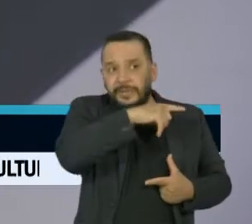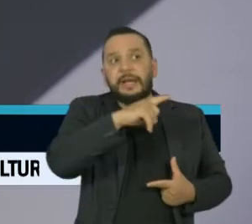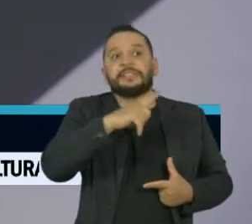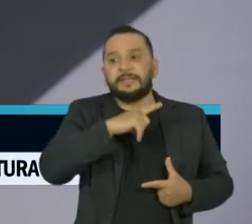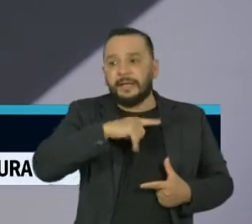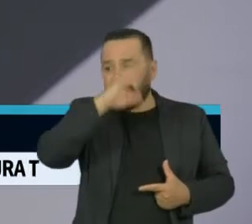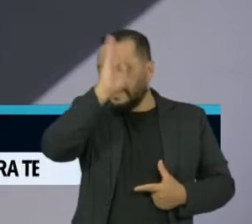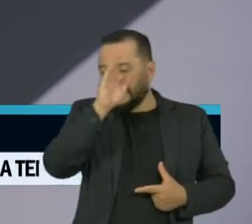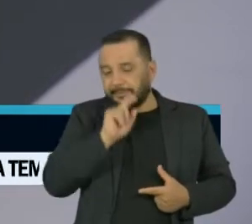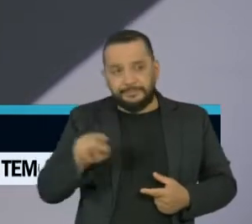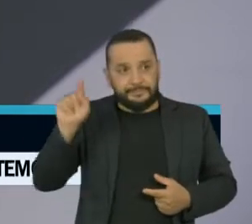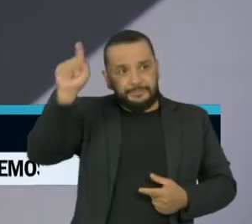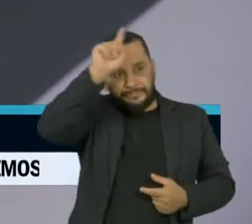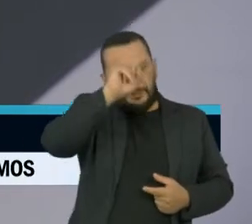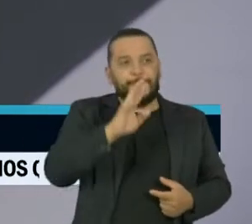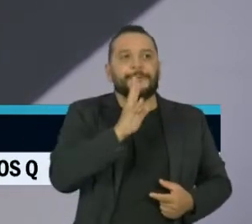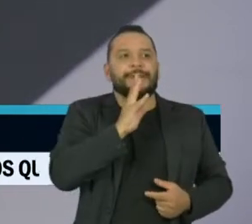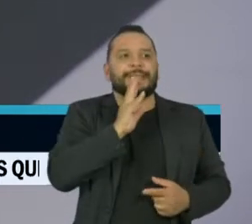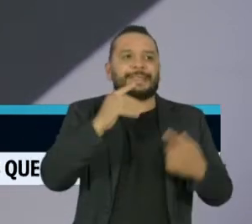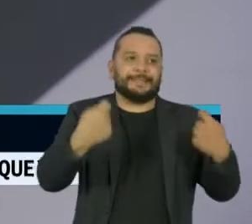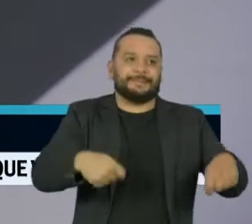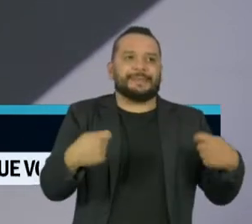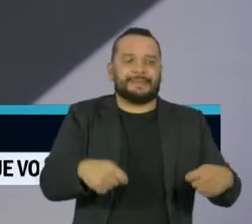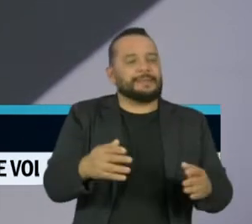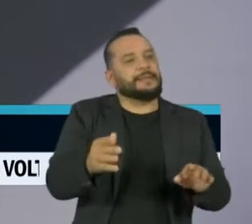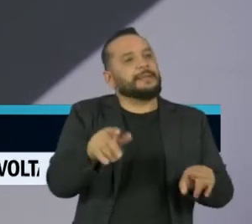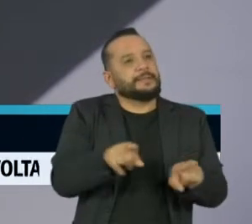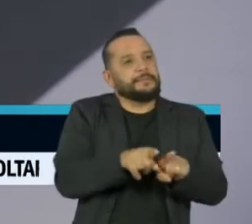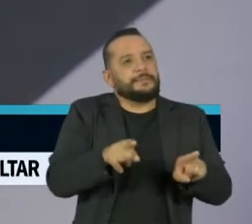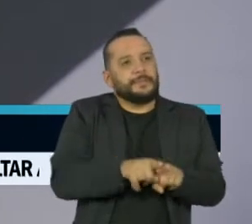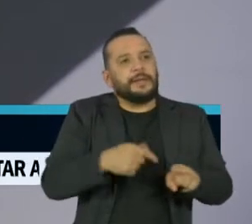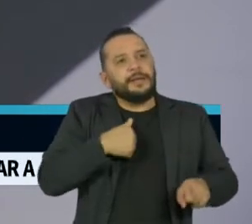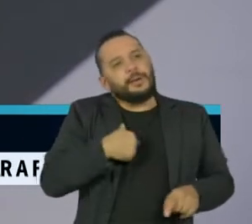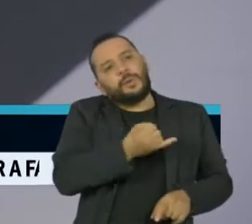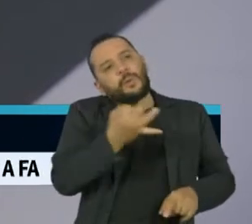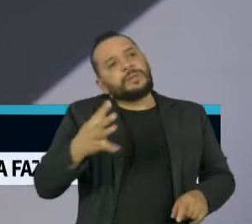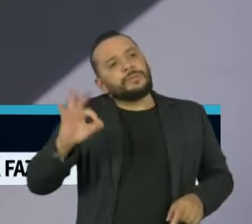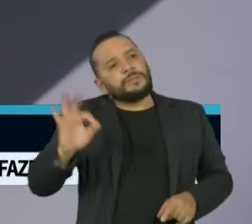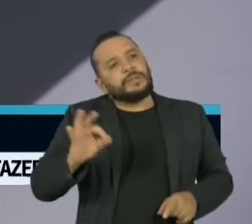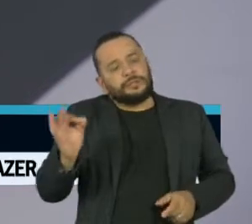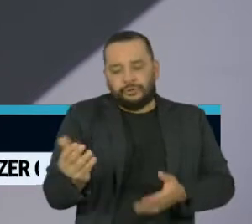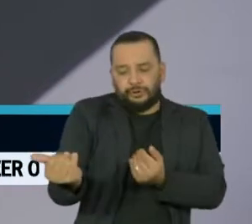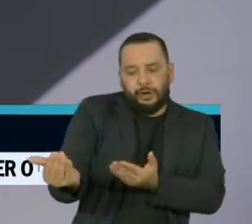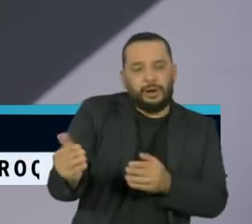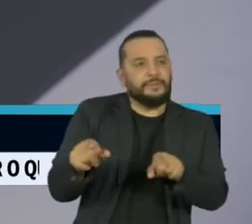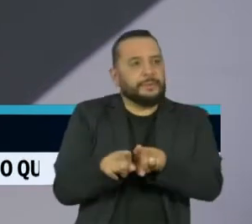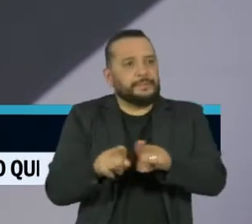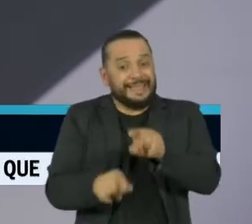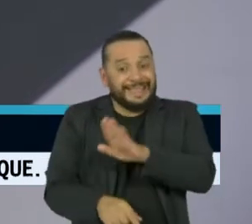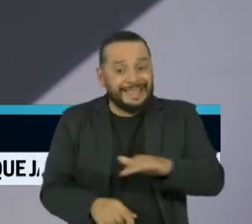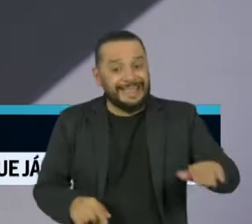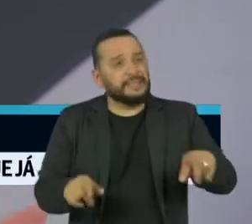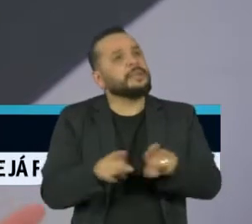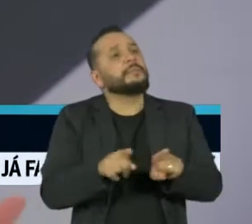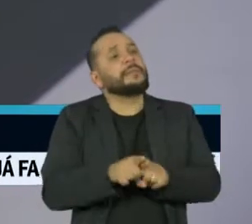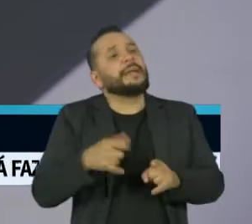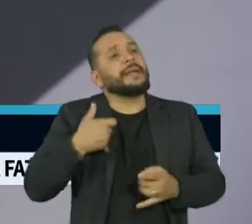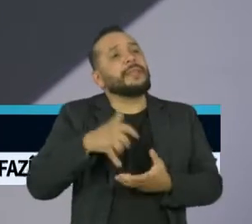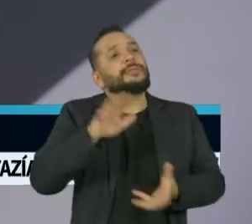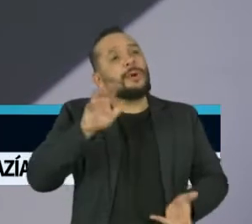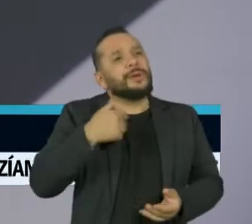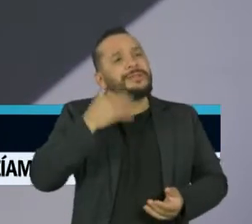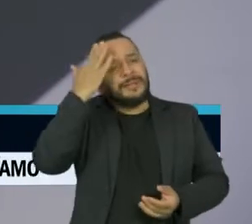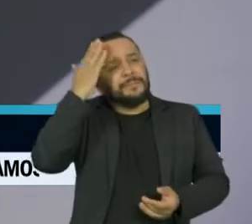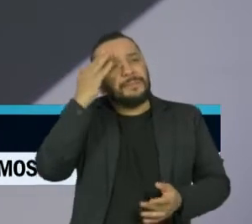fundamental saber a proporção de jovens de crianças e a proporção de idosos para